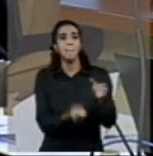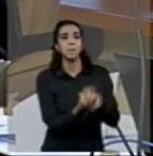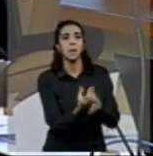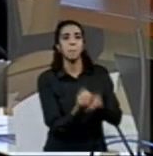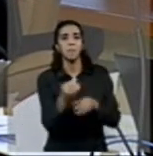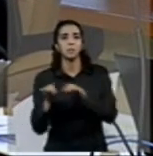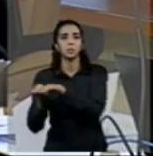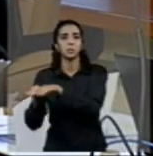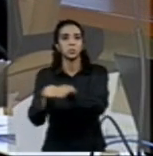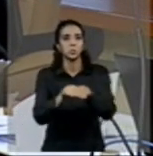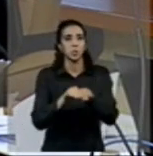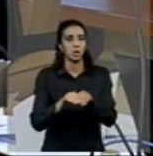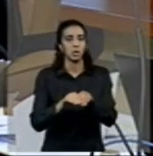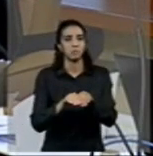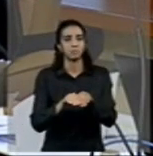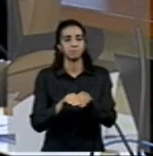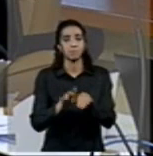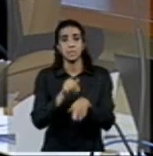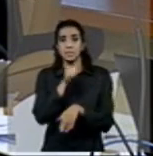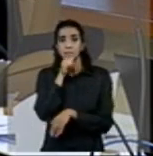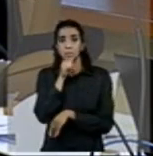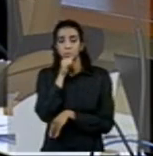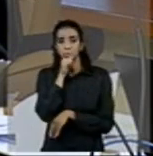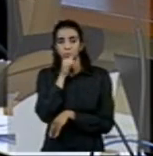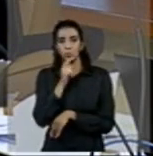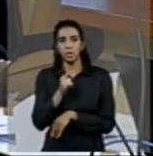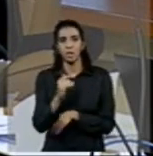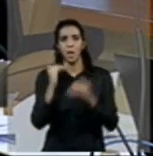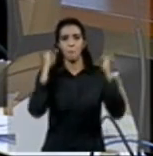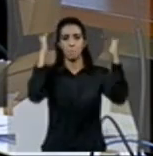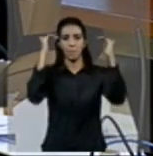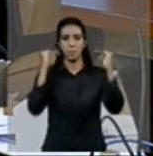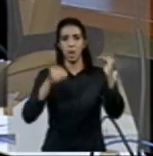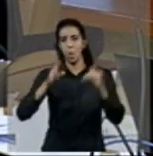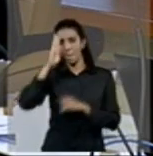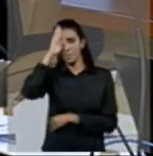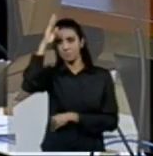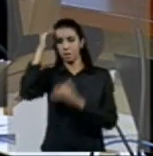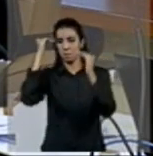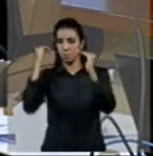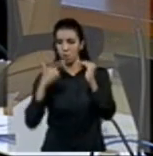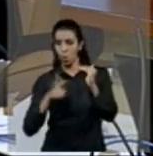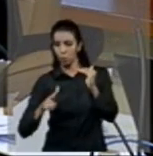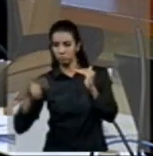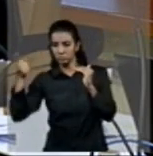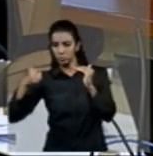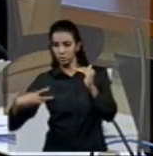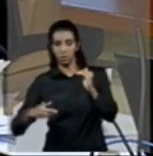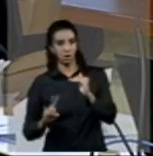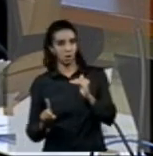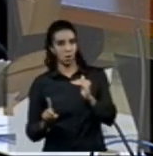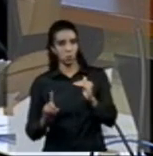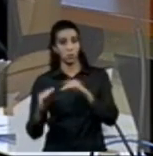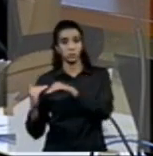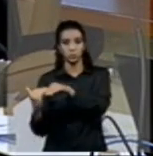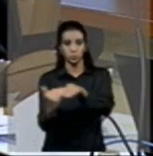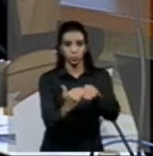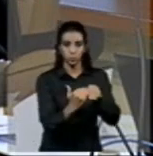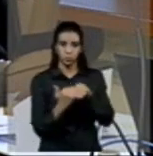produção, desconcentrando-se os elementos produtivos, a fim de propiciar que a empresa foque seus